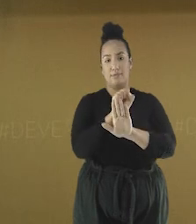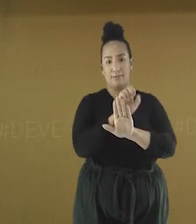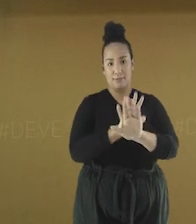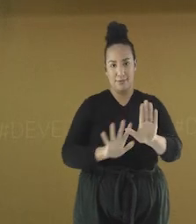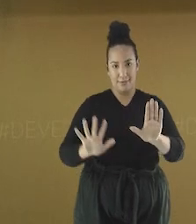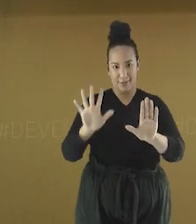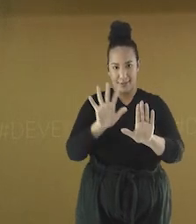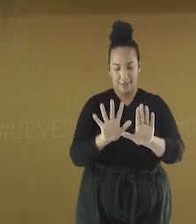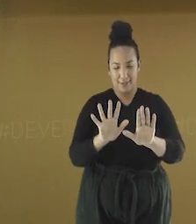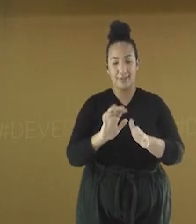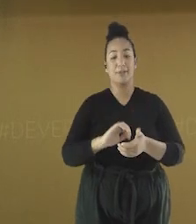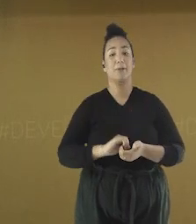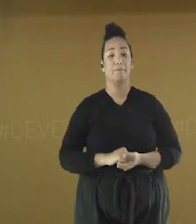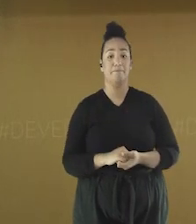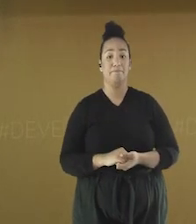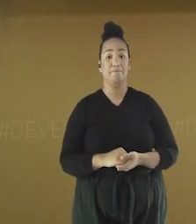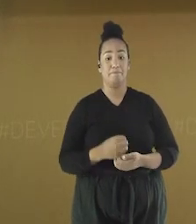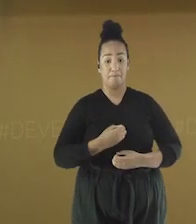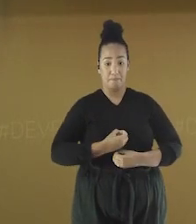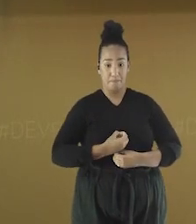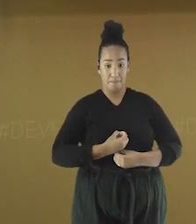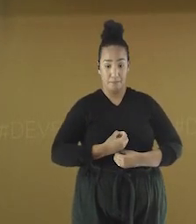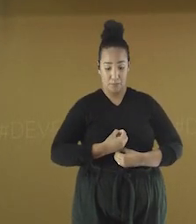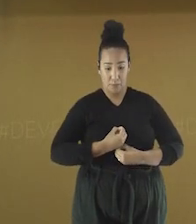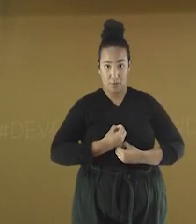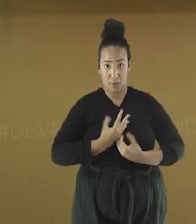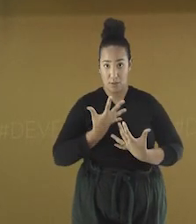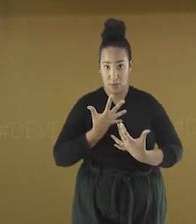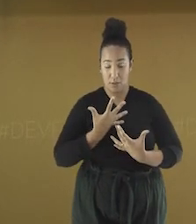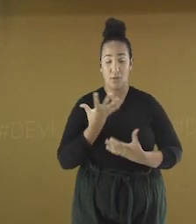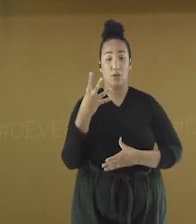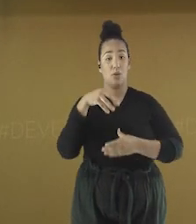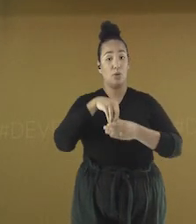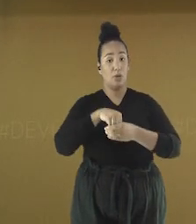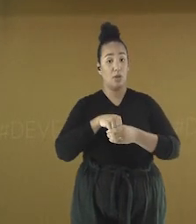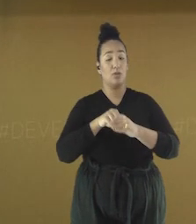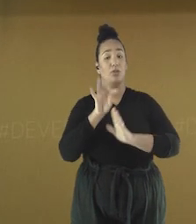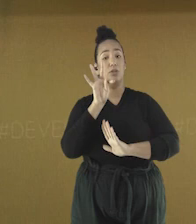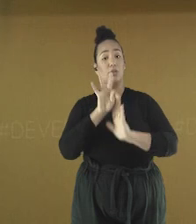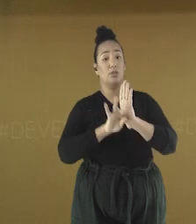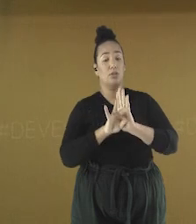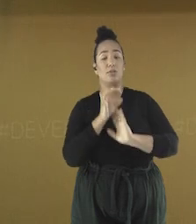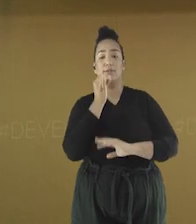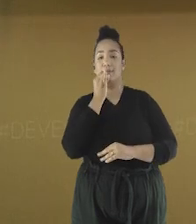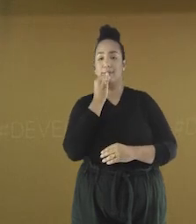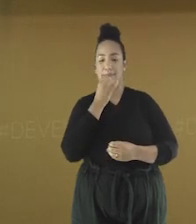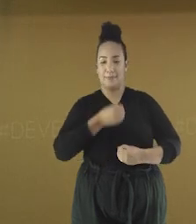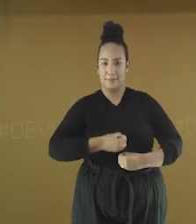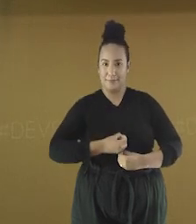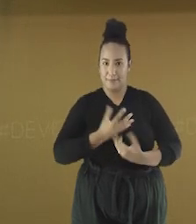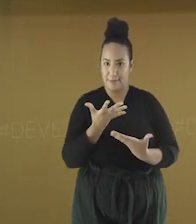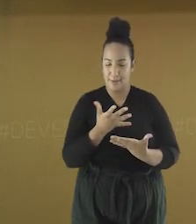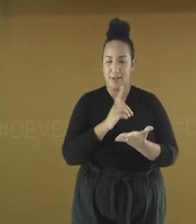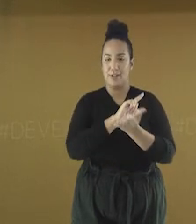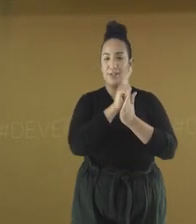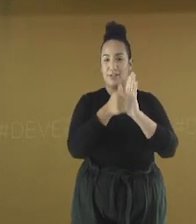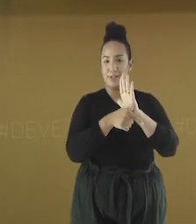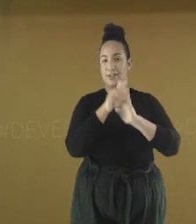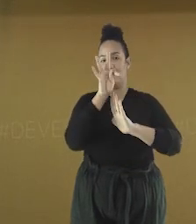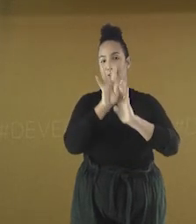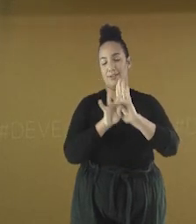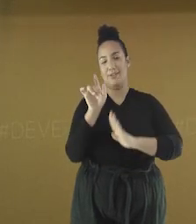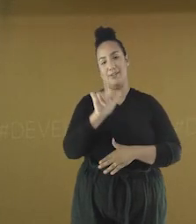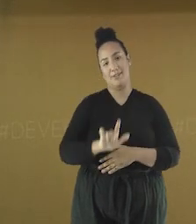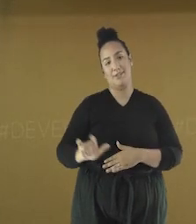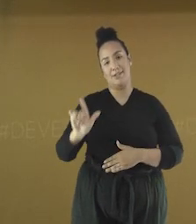as figuras de linguagem. A poesia é muito presente em textos como o poema, um gênero